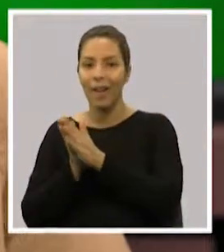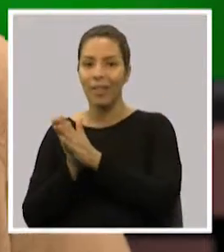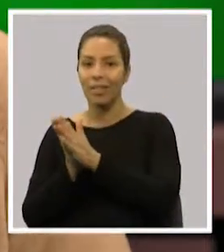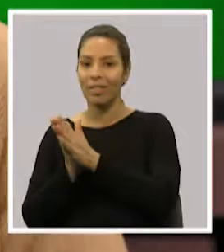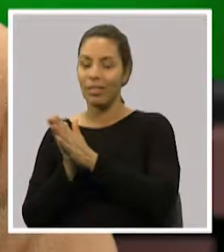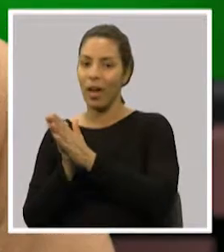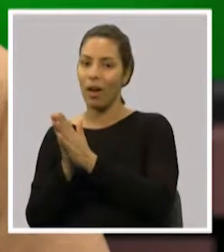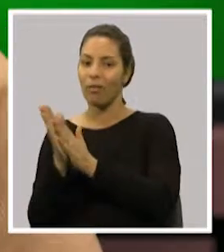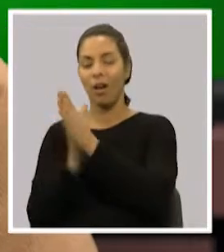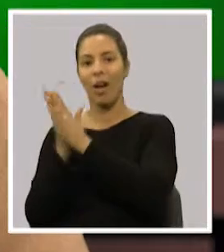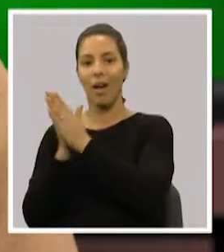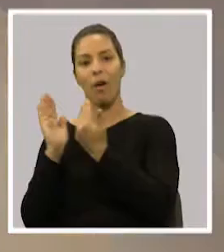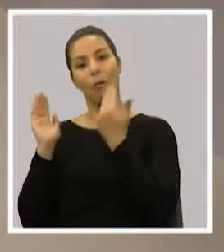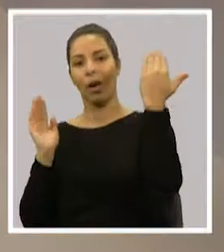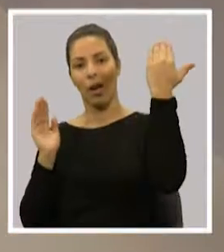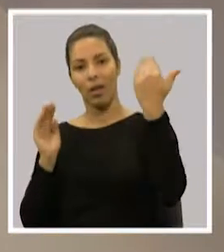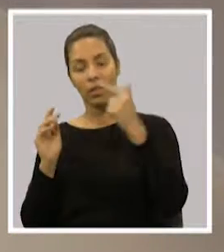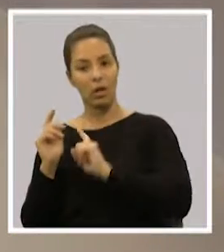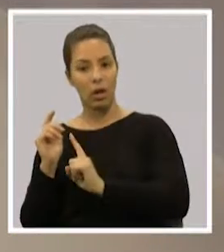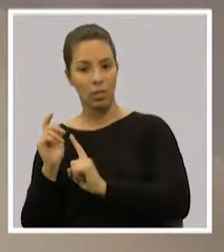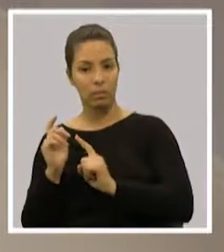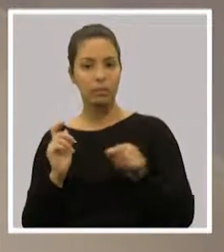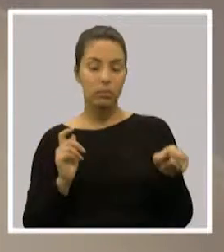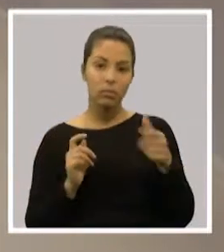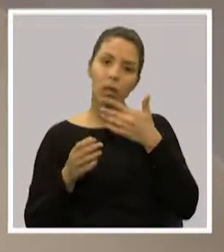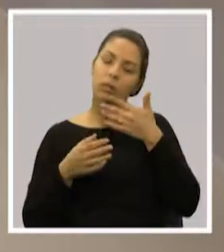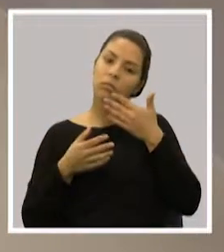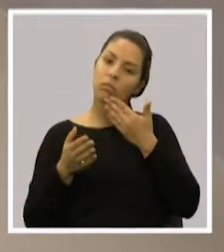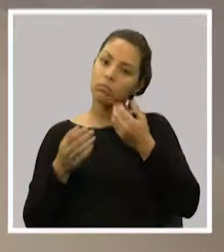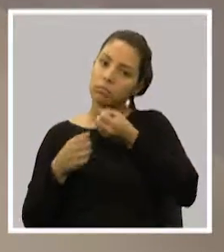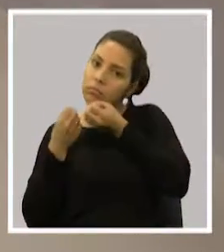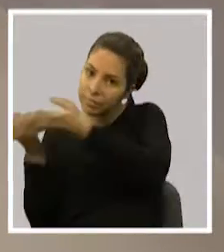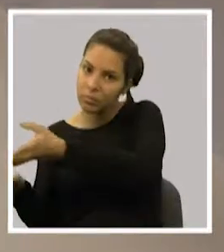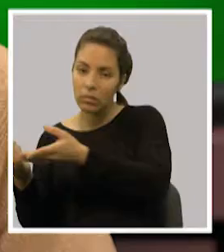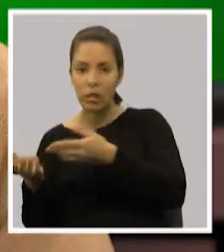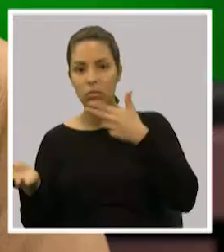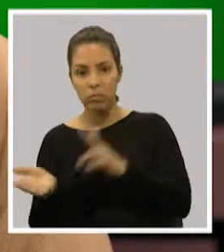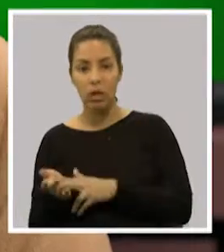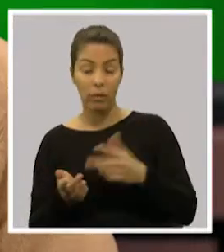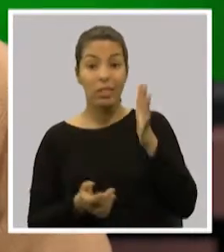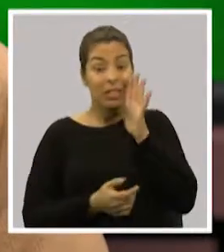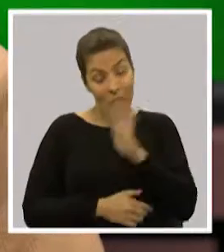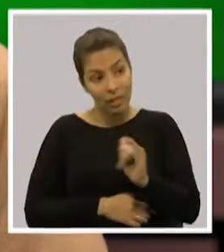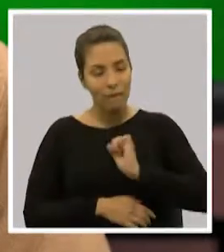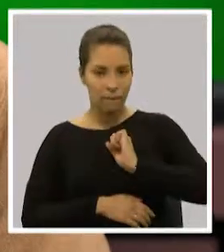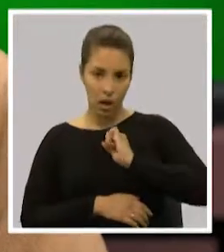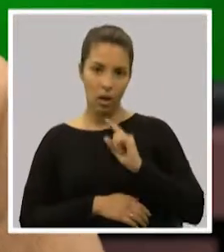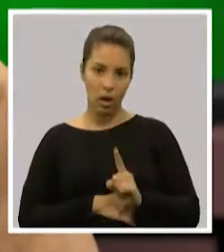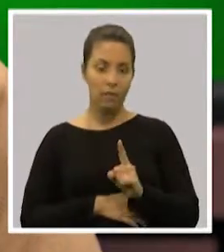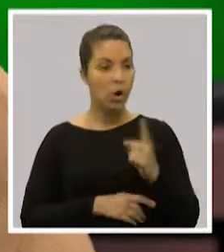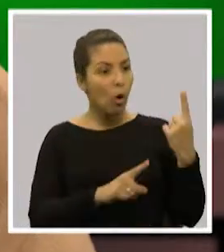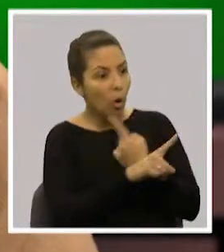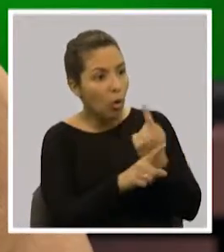convém mais. Portanto, nesse sentido, e a Aura faz isso no seu dia-a-dia? Eu não sei se sou... Eu tento, sim, é isso que eu tento fazer.